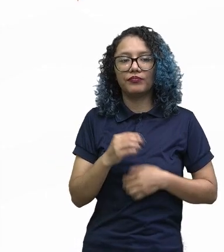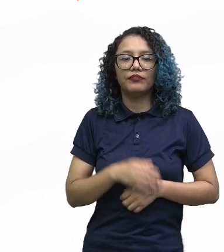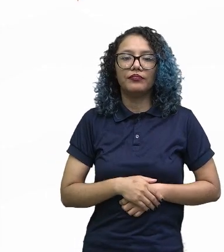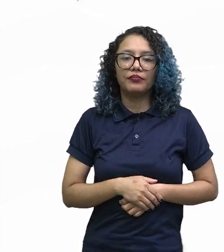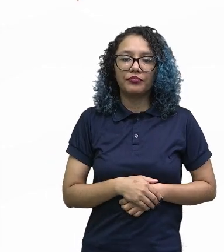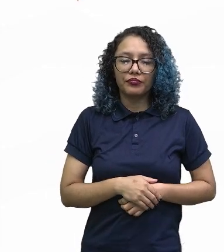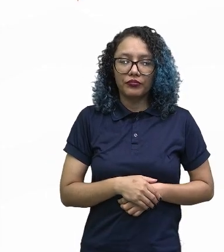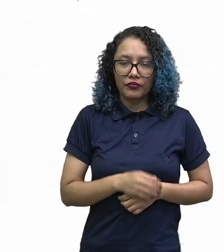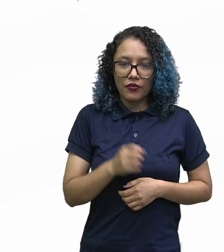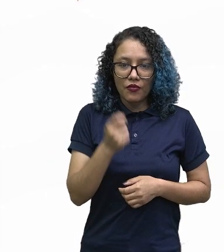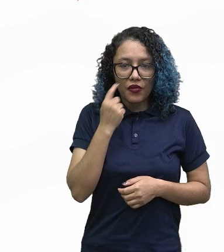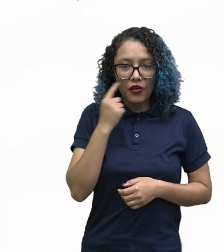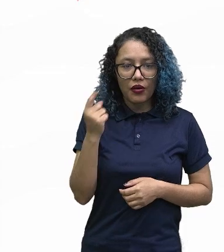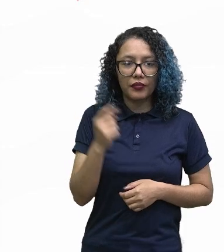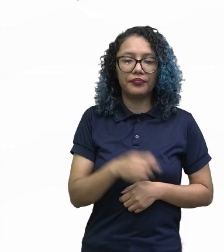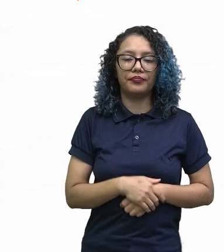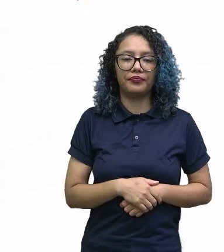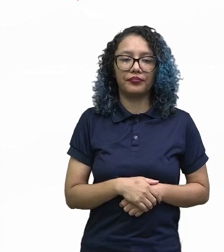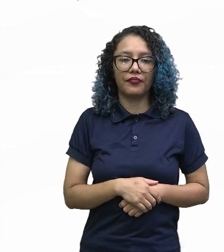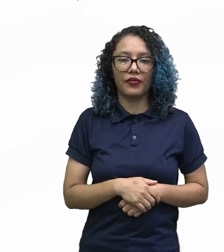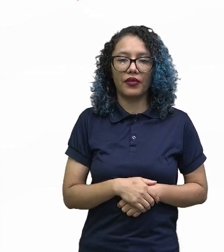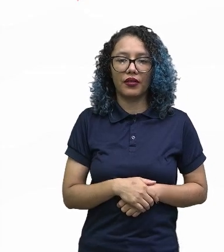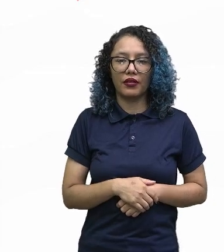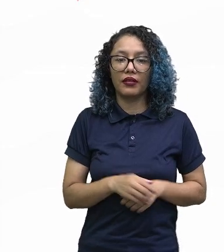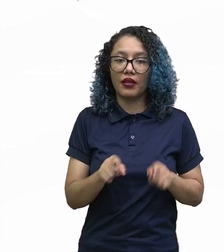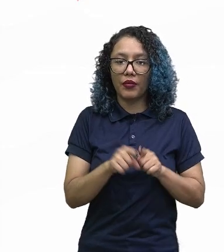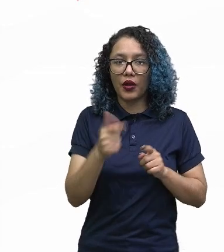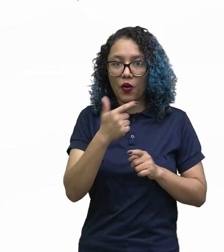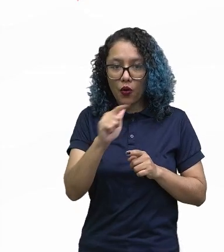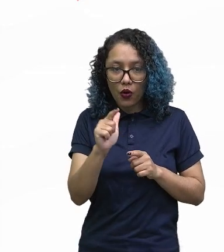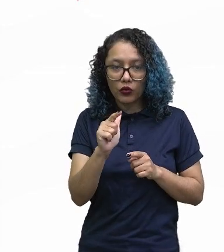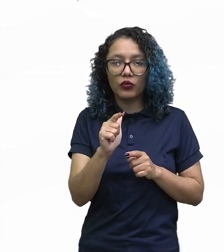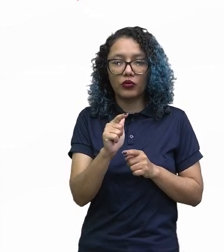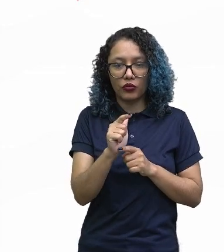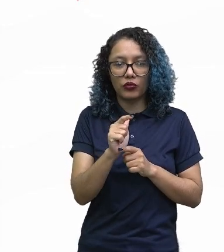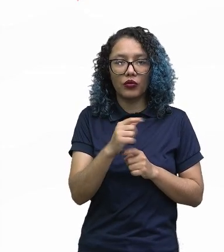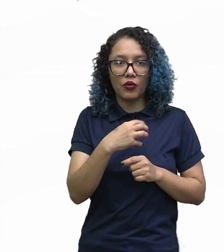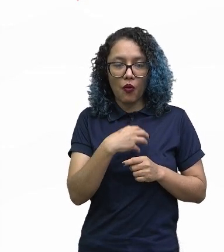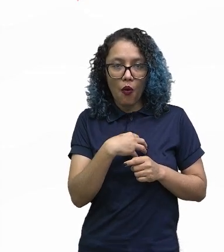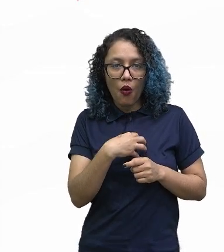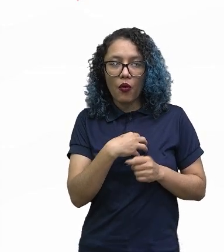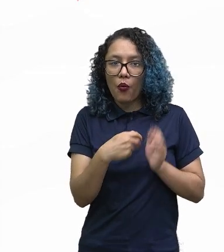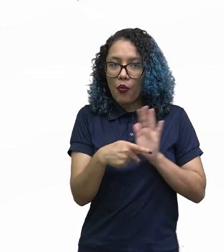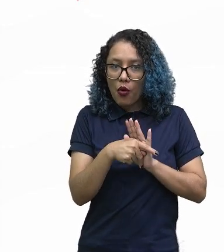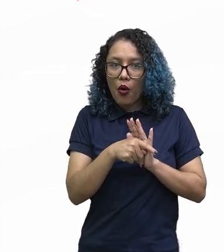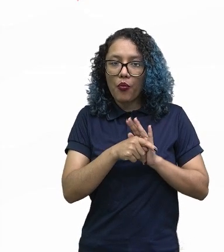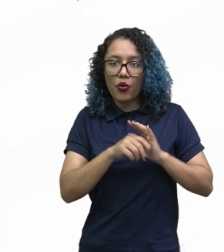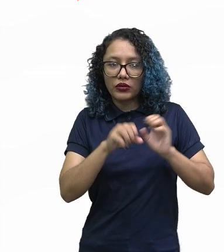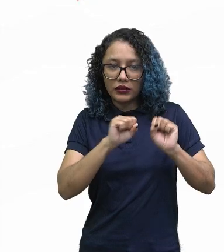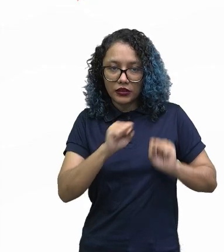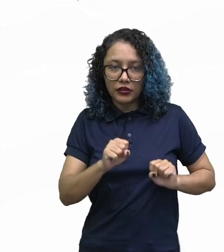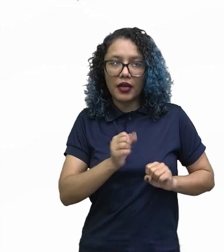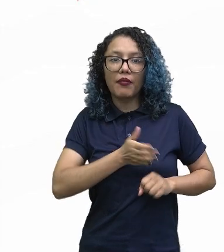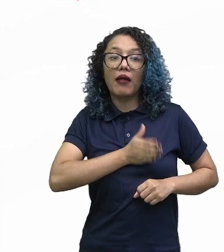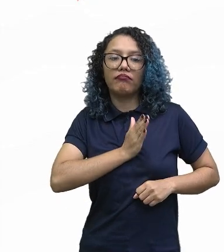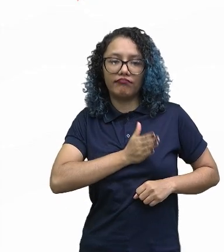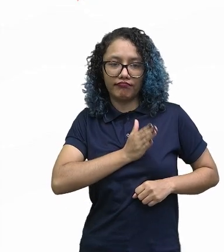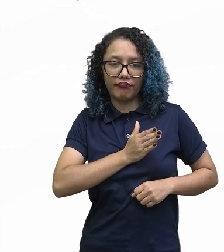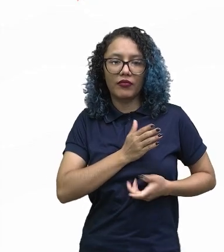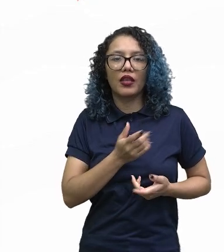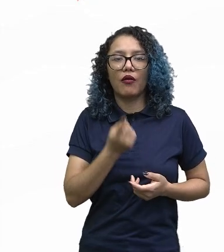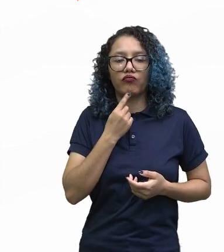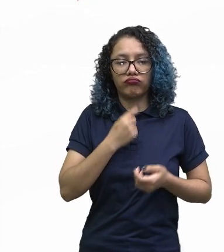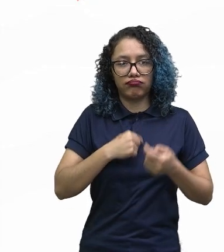imagem, a gente observa aí o outro componente do sistema cardiovascular, que é o coração. O sangue circula